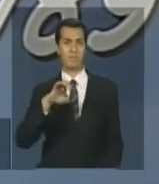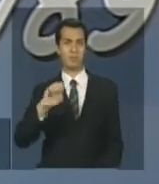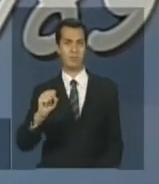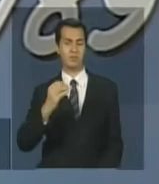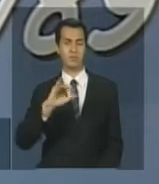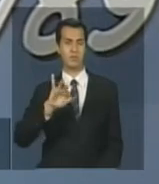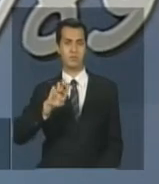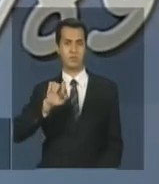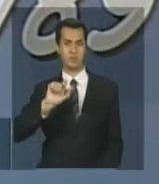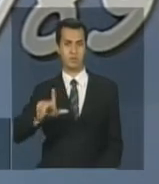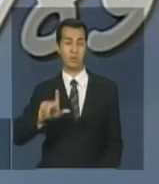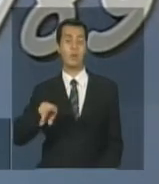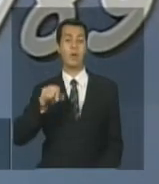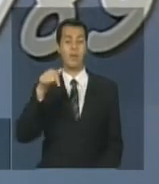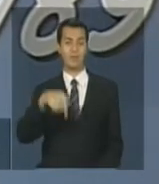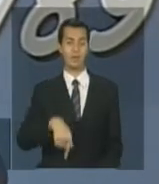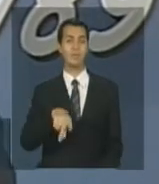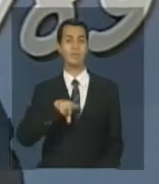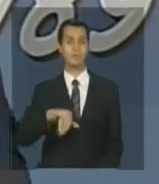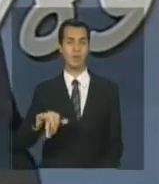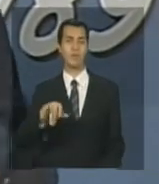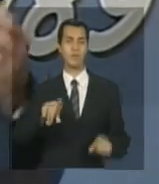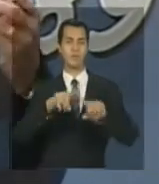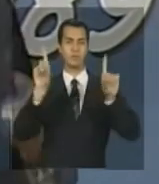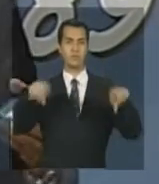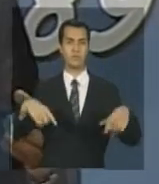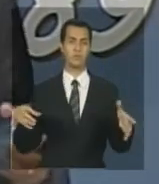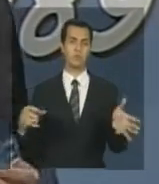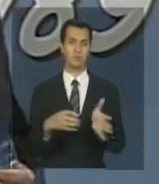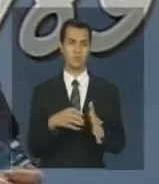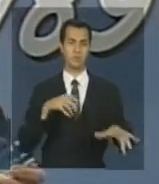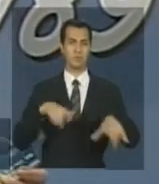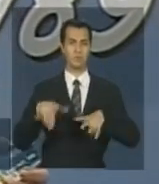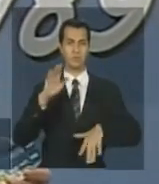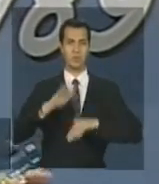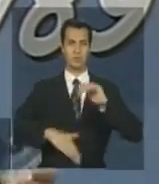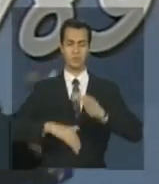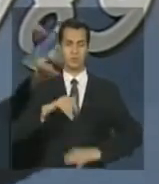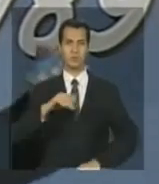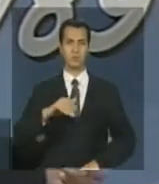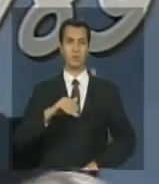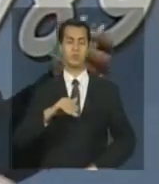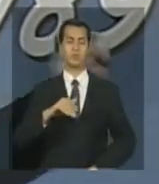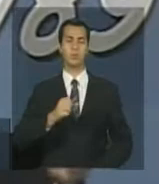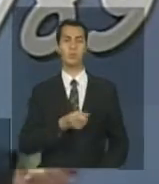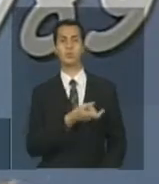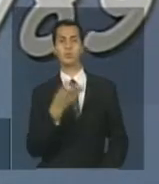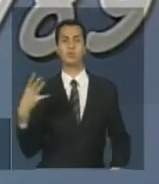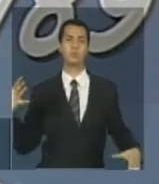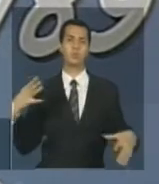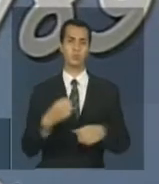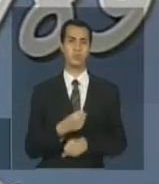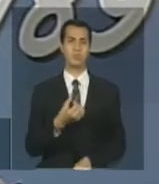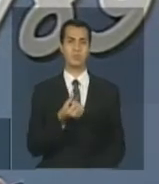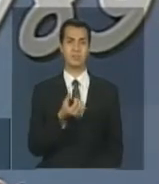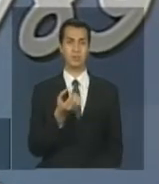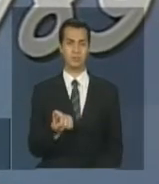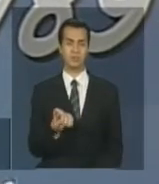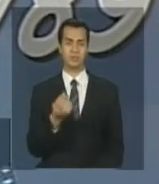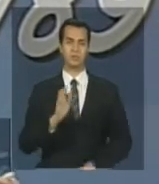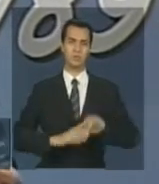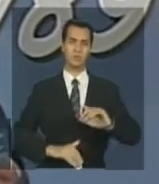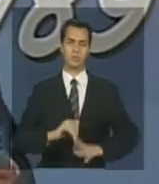nós vamos ter aqui um quadro funcional de 60 profissionais das mais diversas áreas